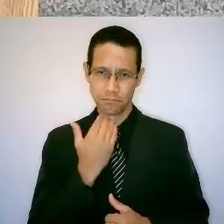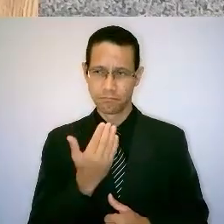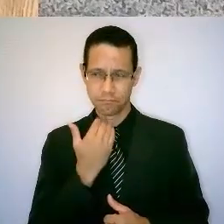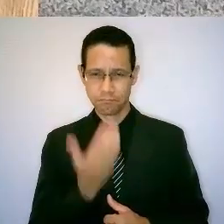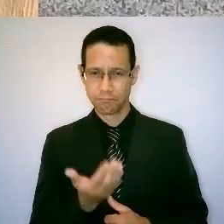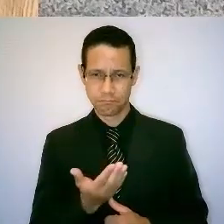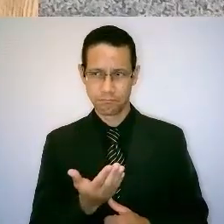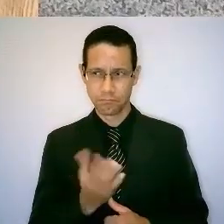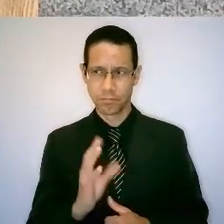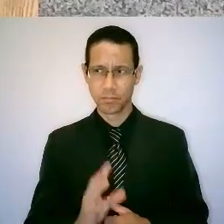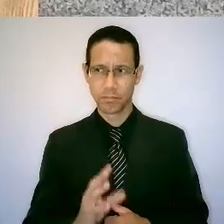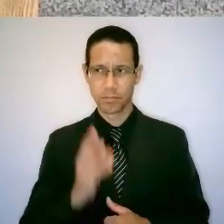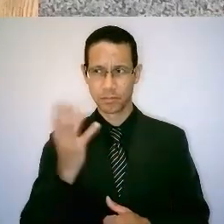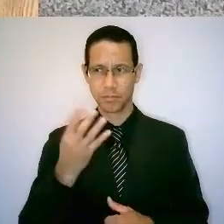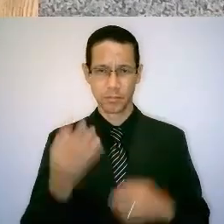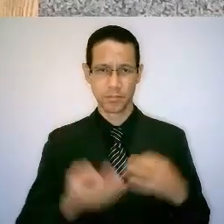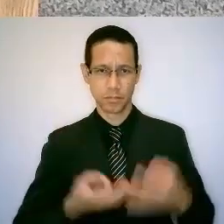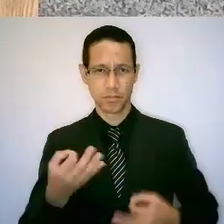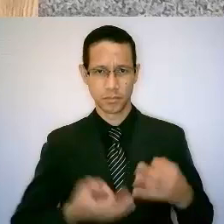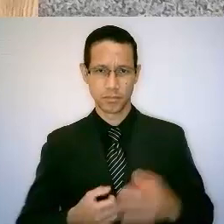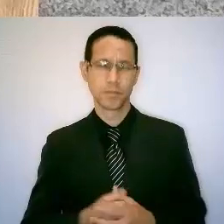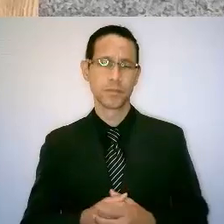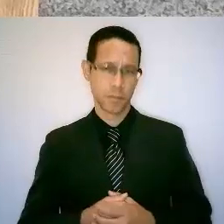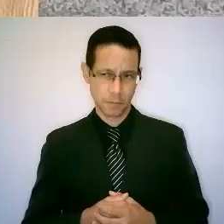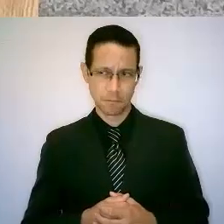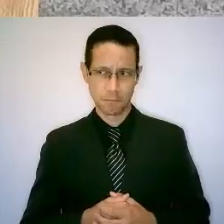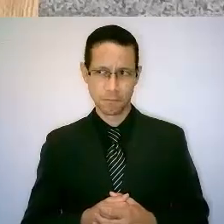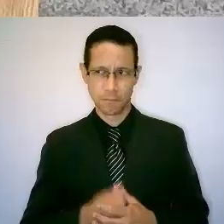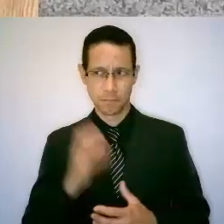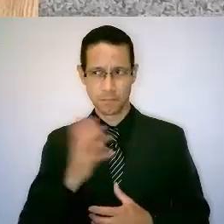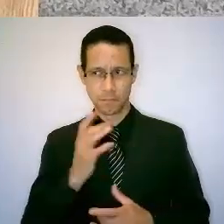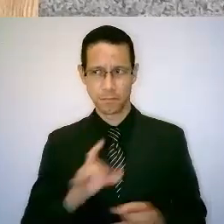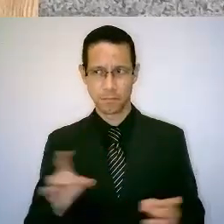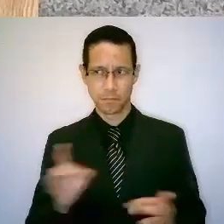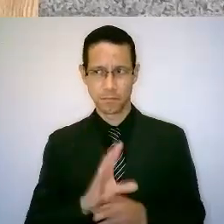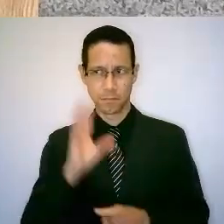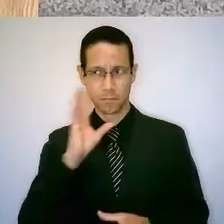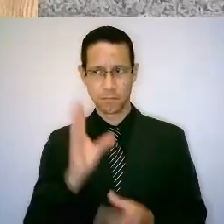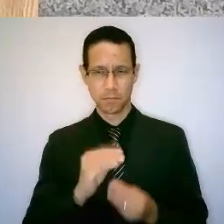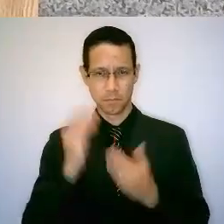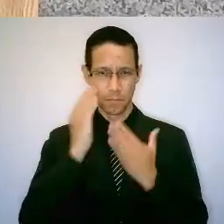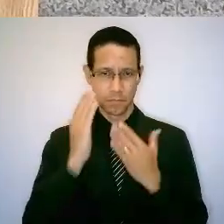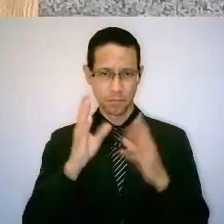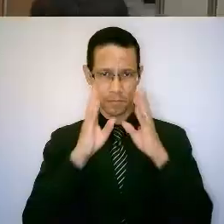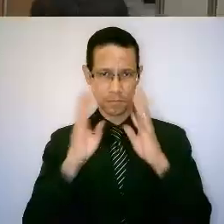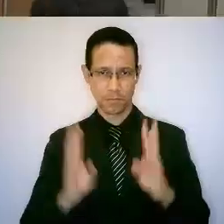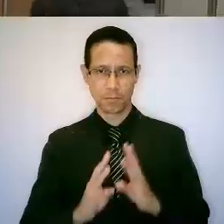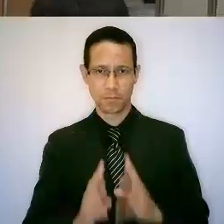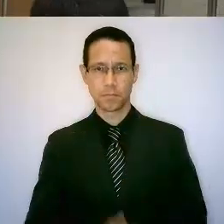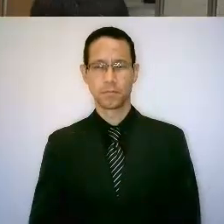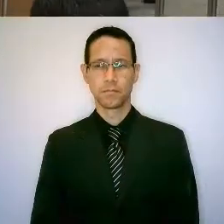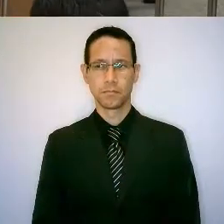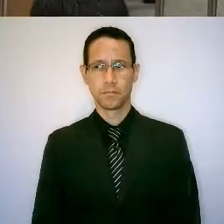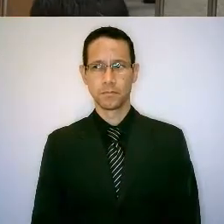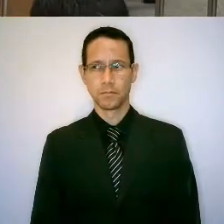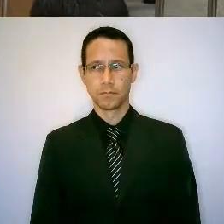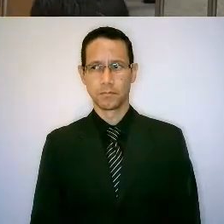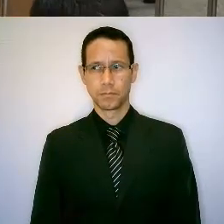circunstância judicial com essas palavras eu termino a minha atuação e agradeço atenção de vossa excelência